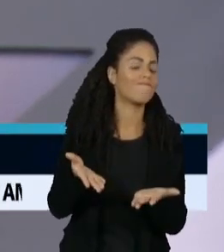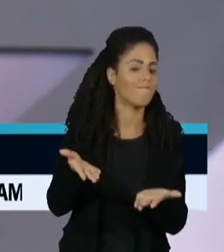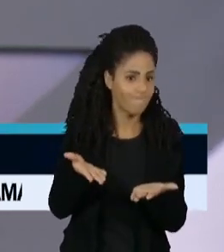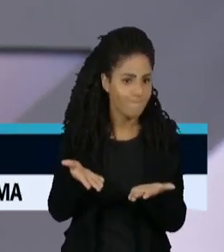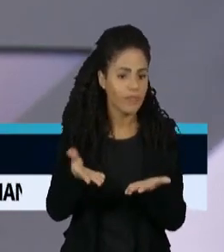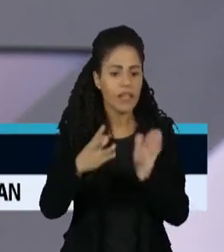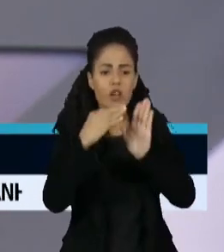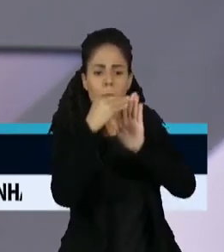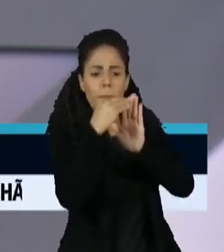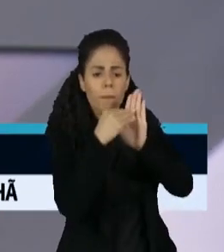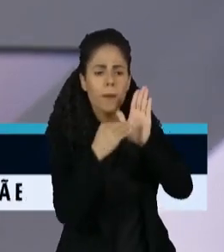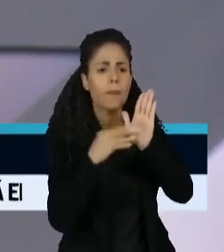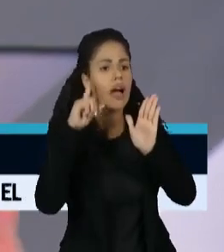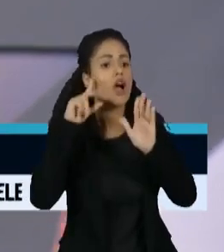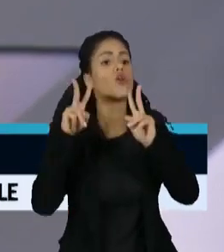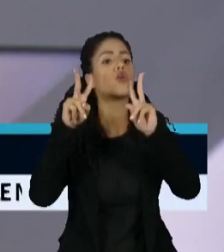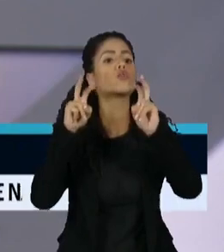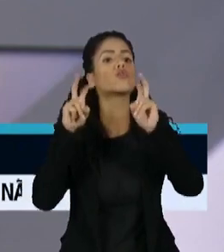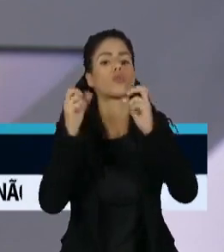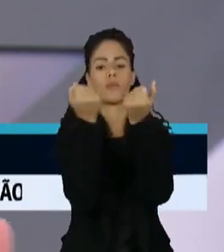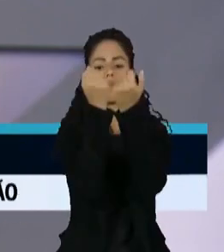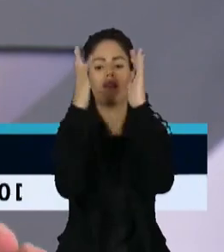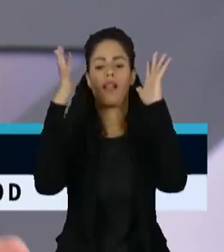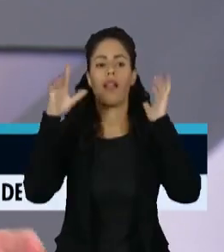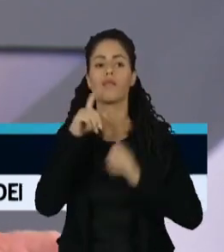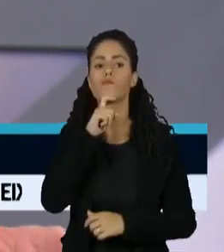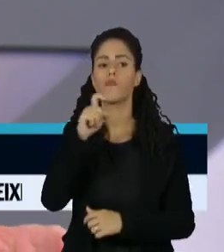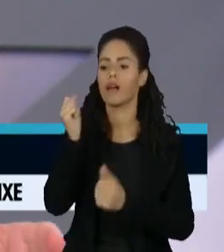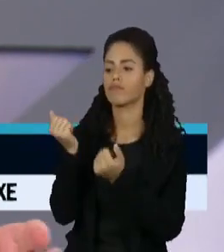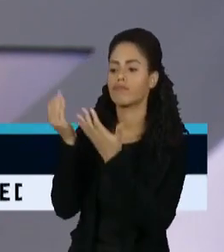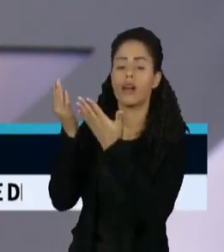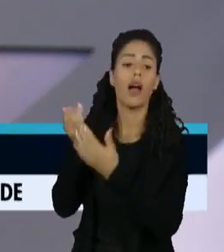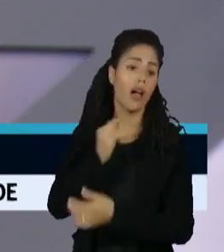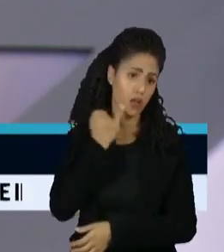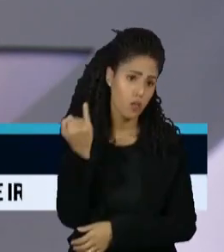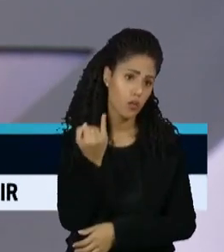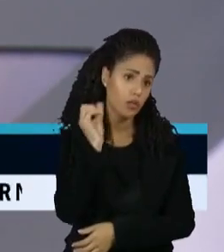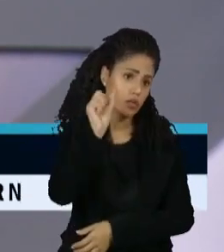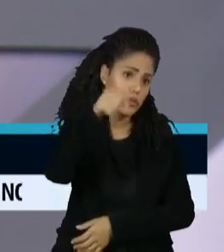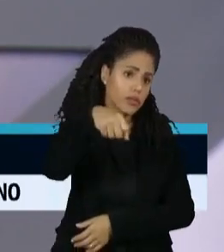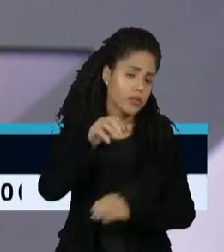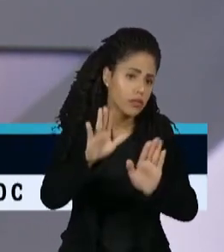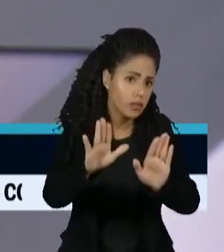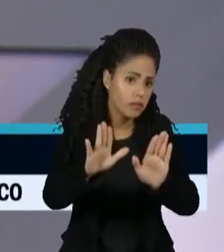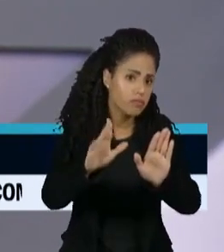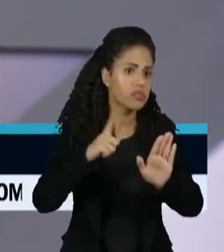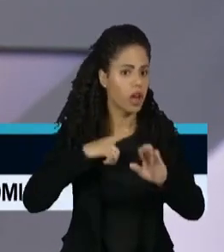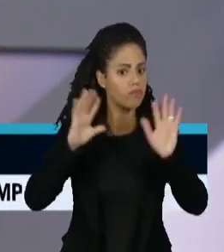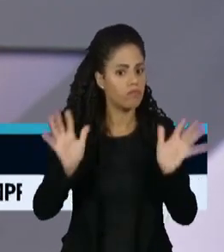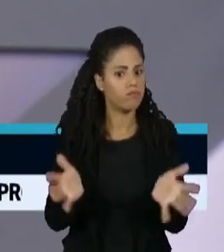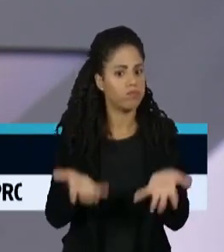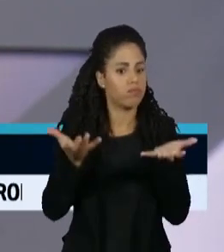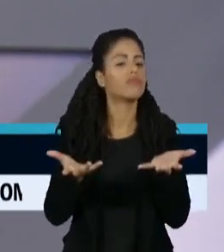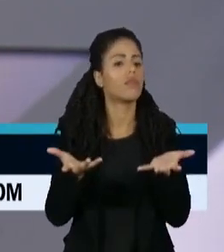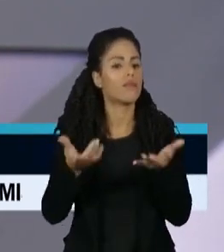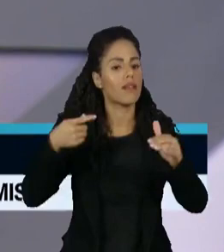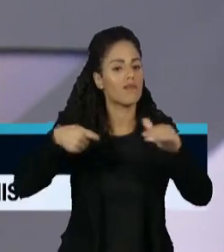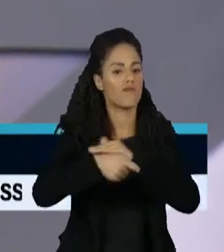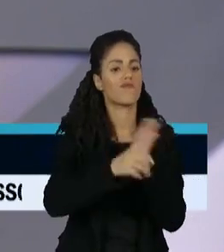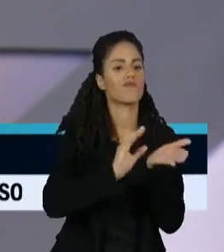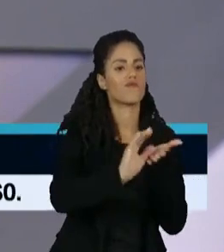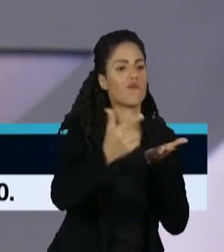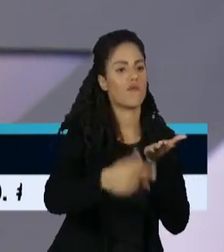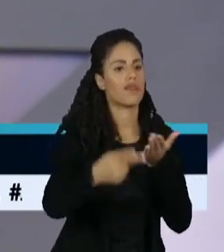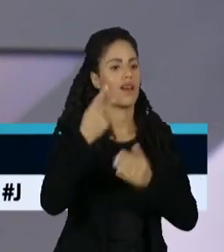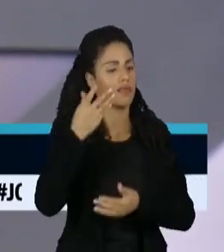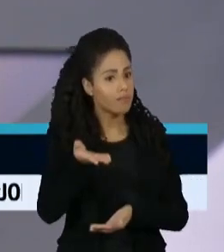Esta agenda ambiental no plano internacional é importante, porque isso tem um potencial de trazer investimento para o